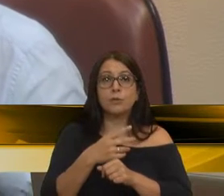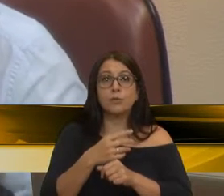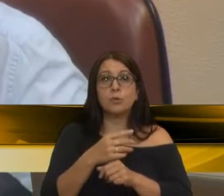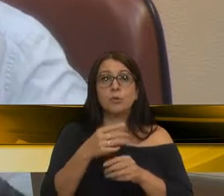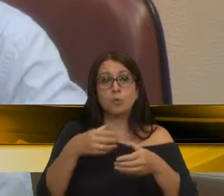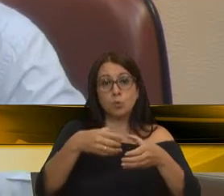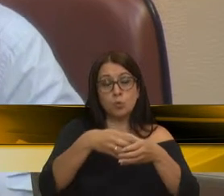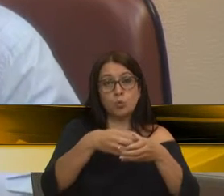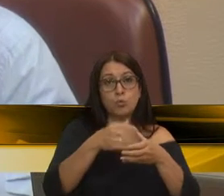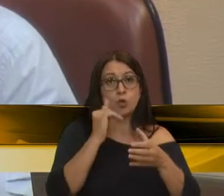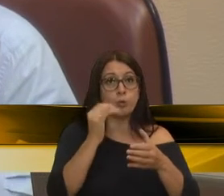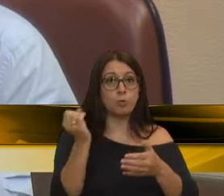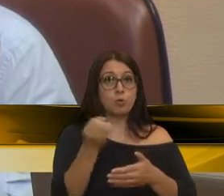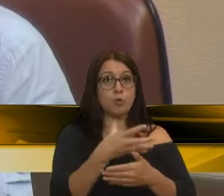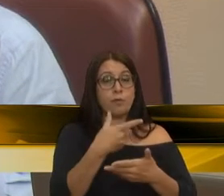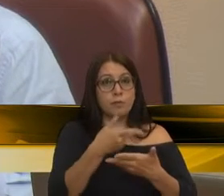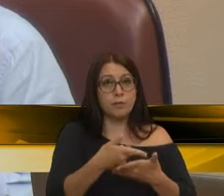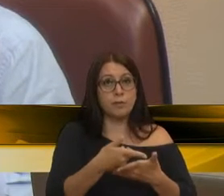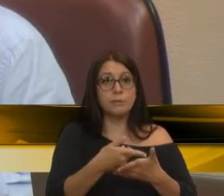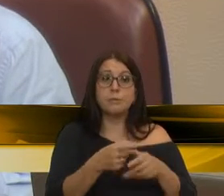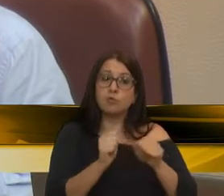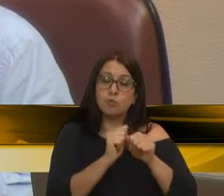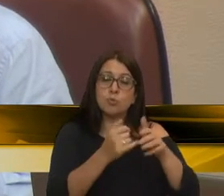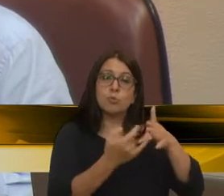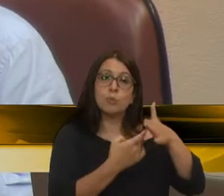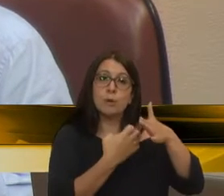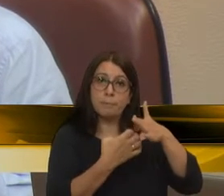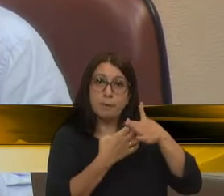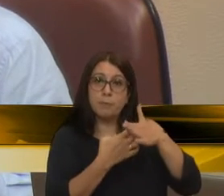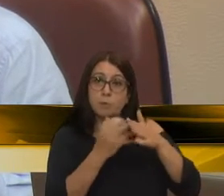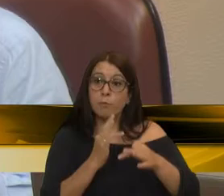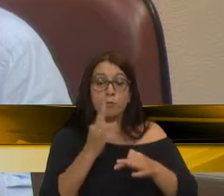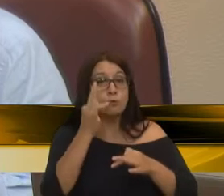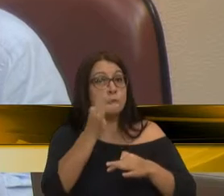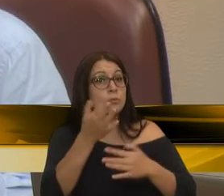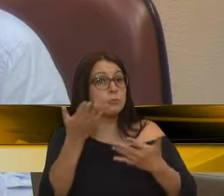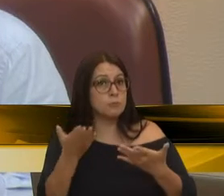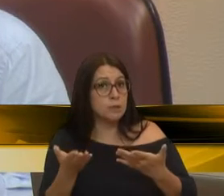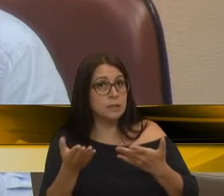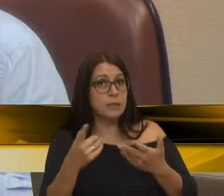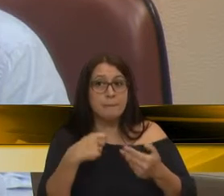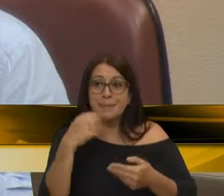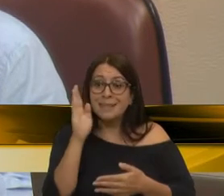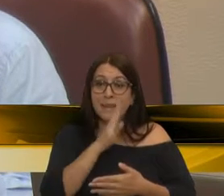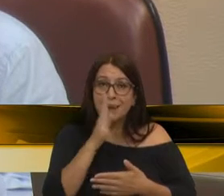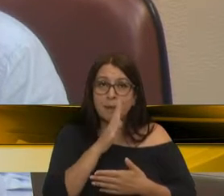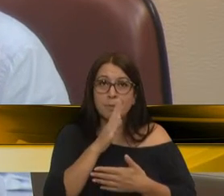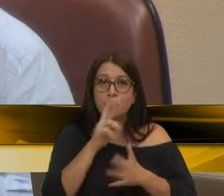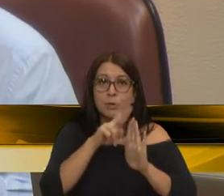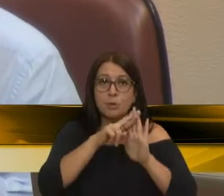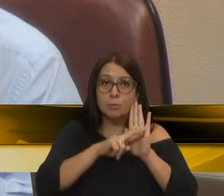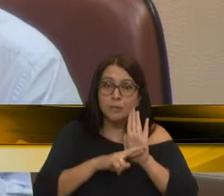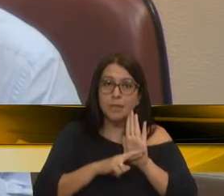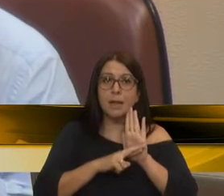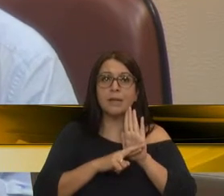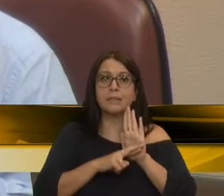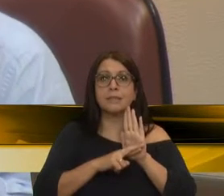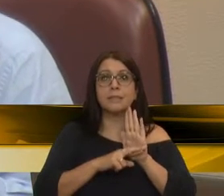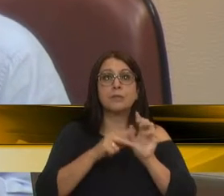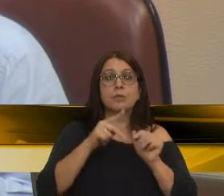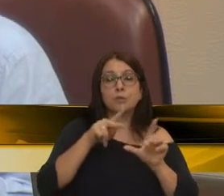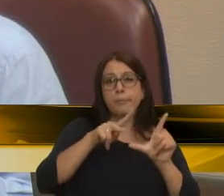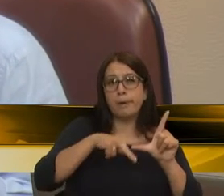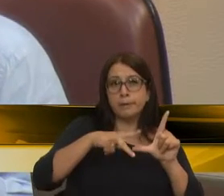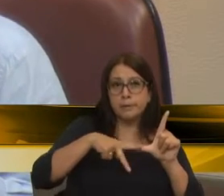ano como contrapartida a empresa para o futuro próximo urge sejam regulamentadas as gratuidades que